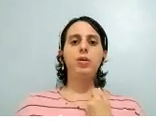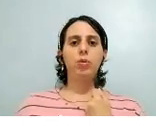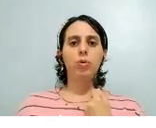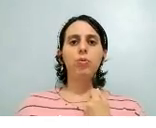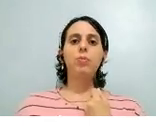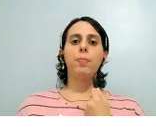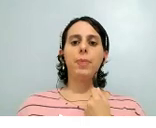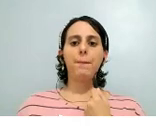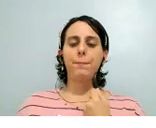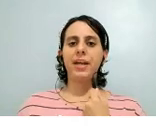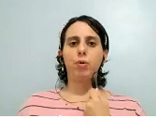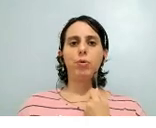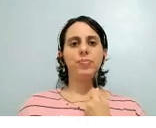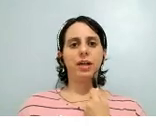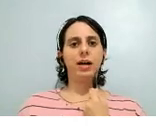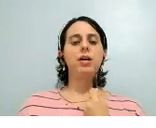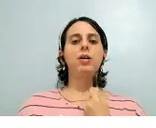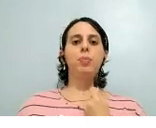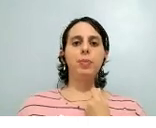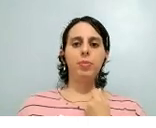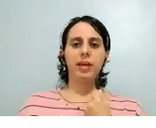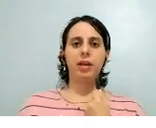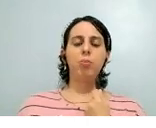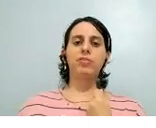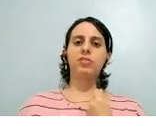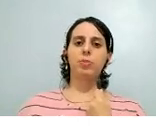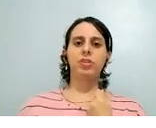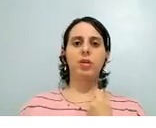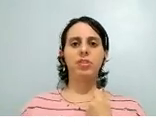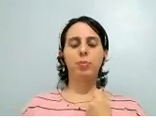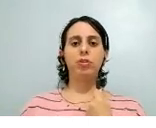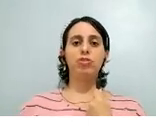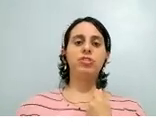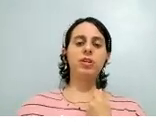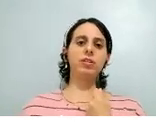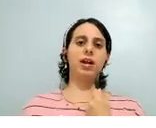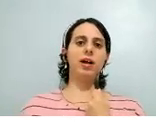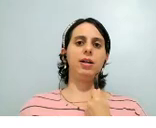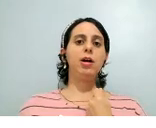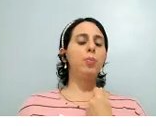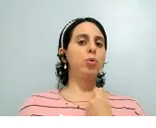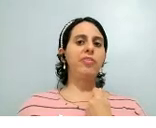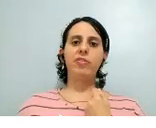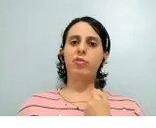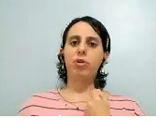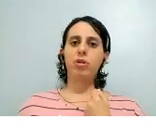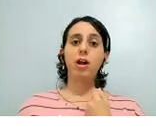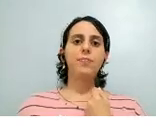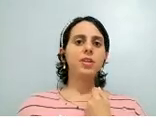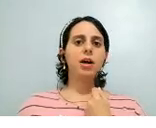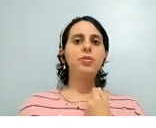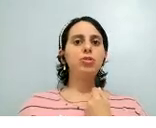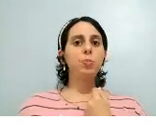sempre um papel, tá? Um papel para você poder depois descartar. Por